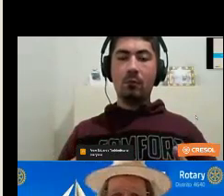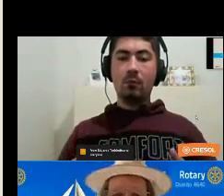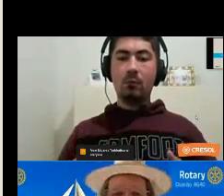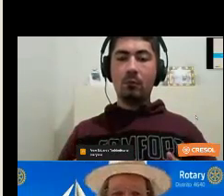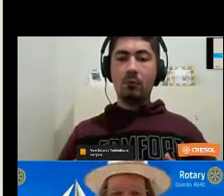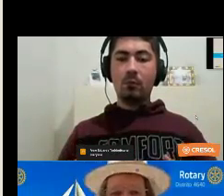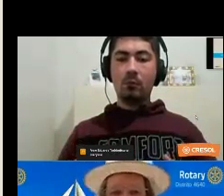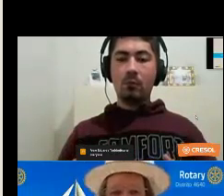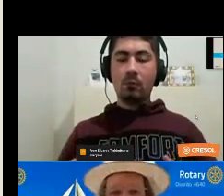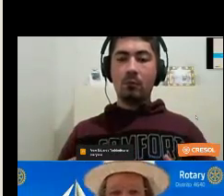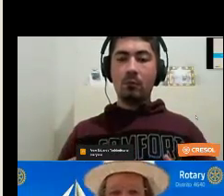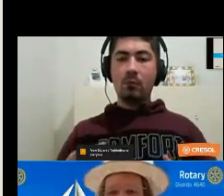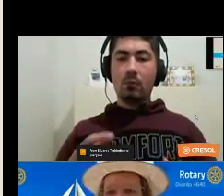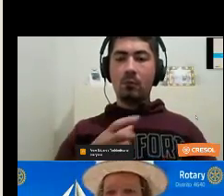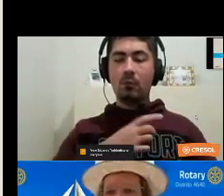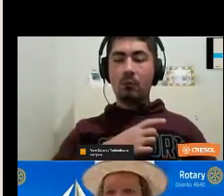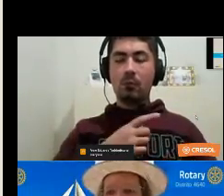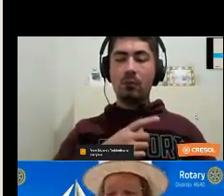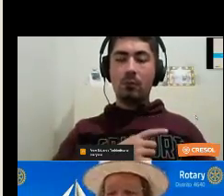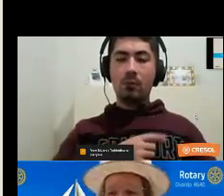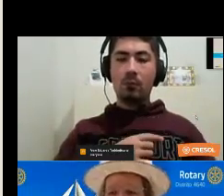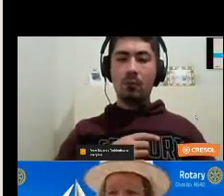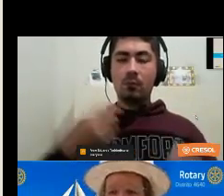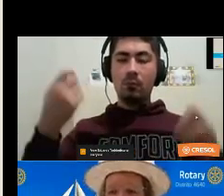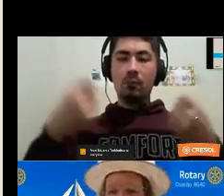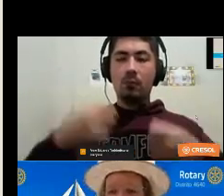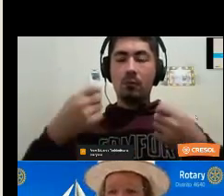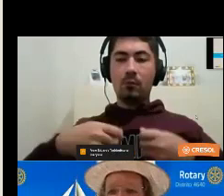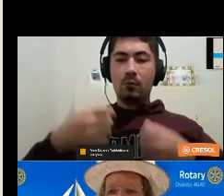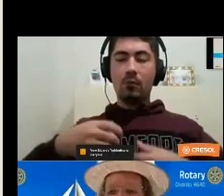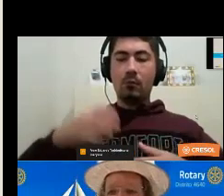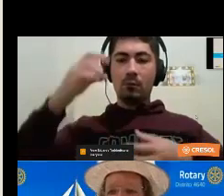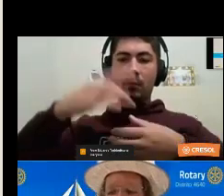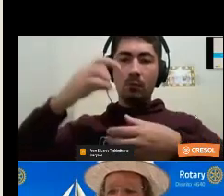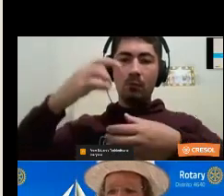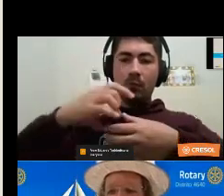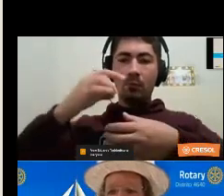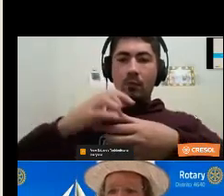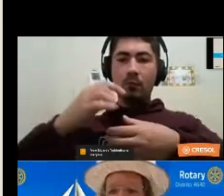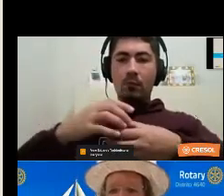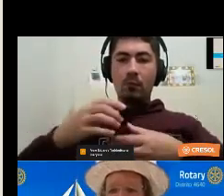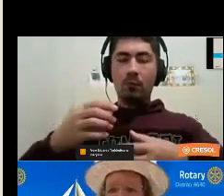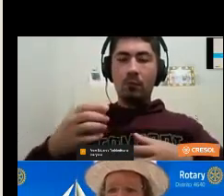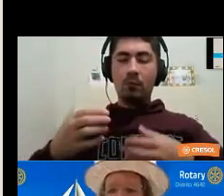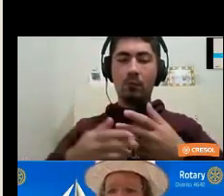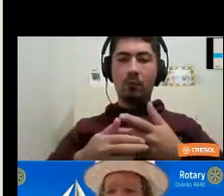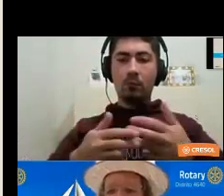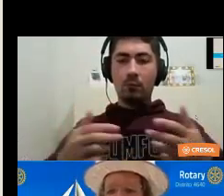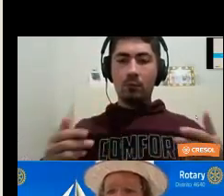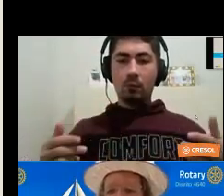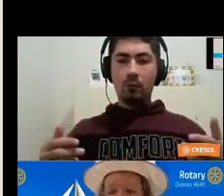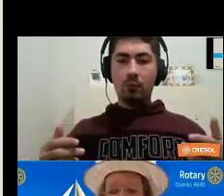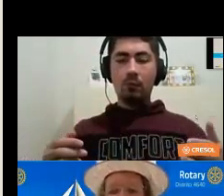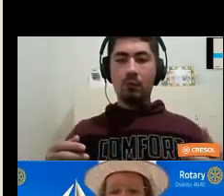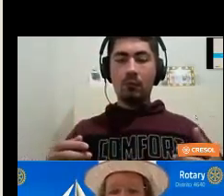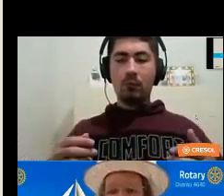do Brits, né? Nas nossas necessidades de estar contribuindo sempre com os projetos de Rotary, afinal de contas, a Fundação Rotária